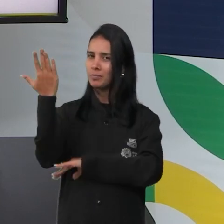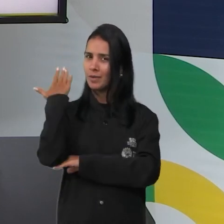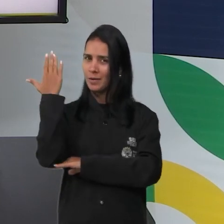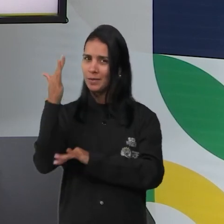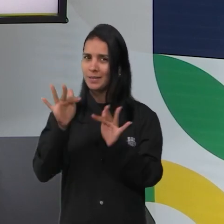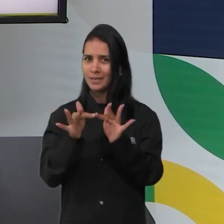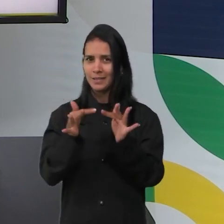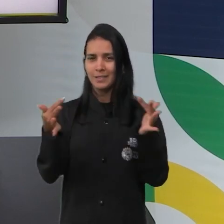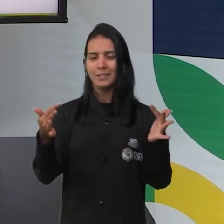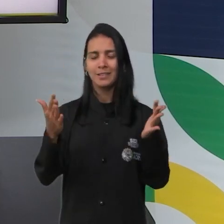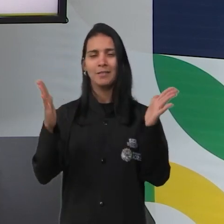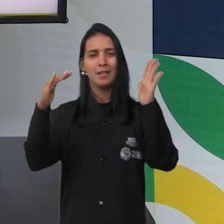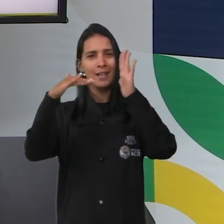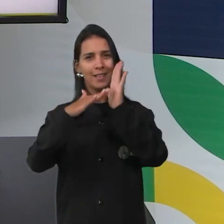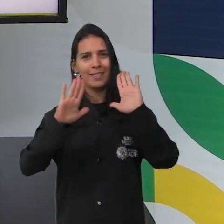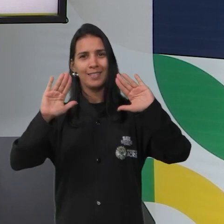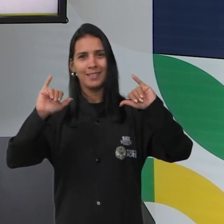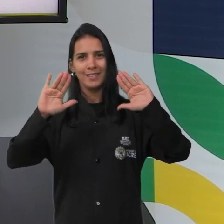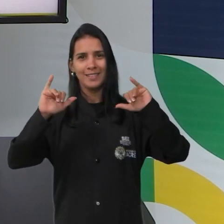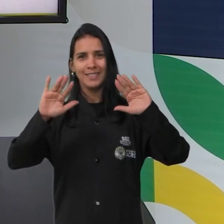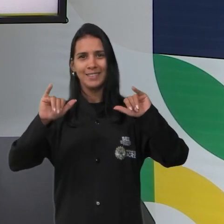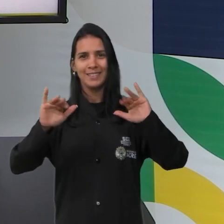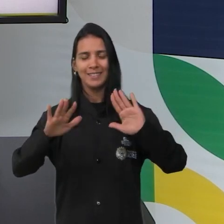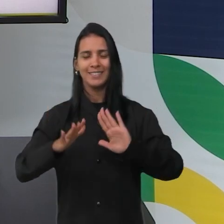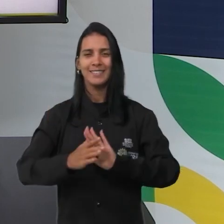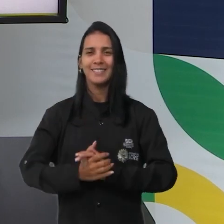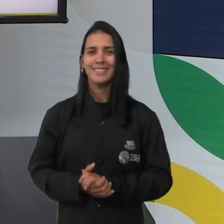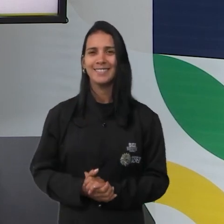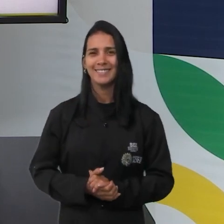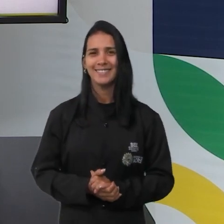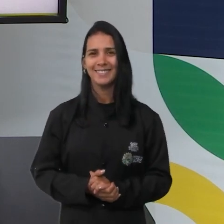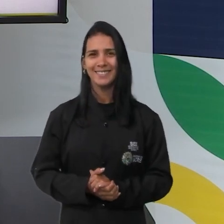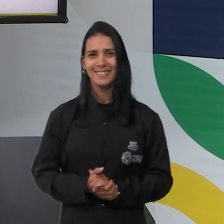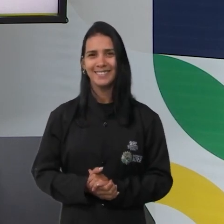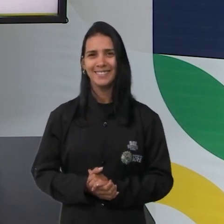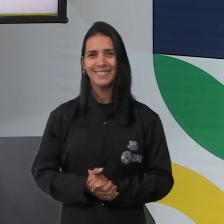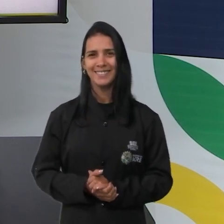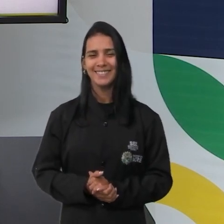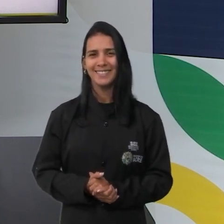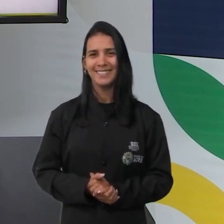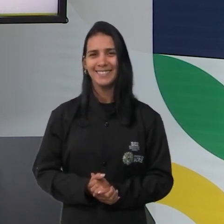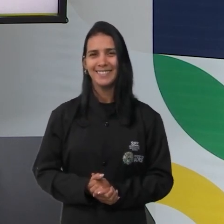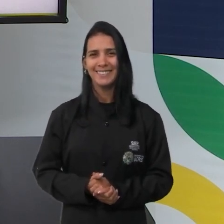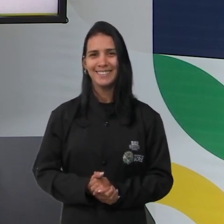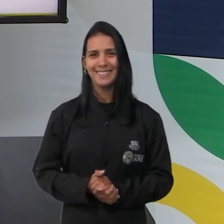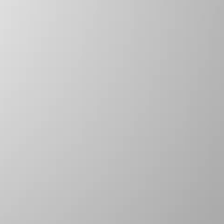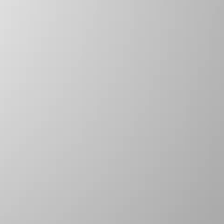Vejo vocês na próxima aula. Bye bye, see you in class.